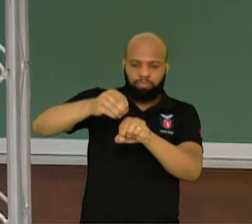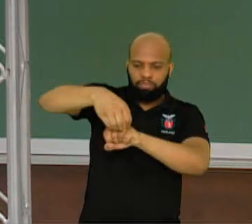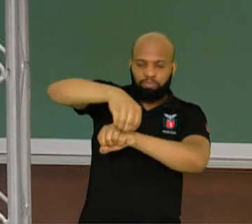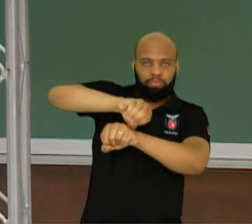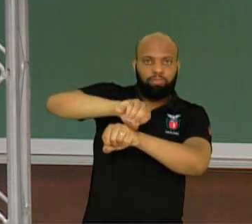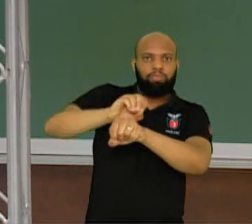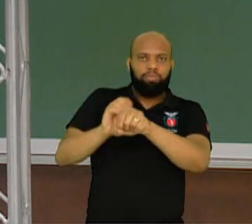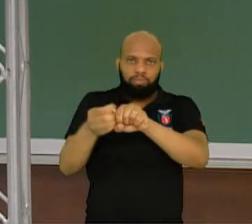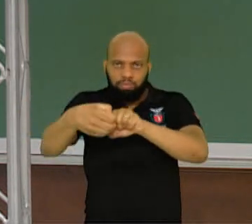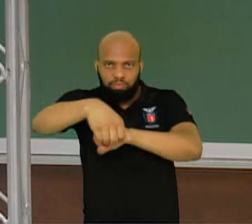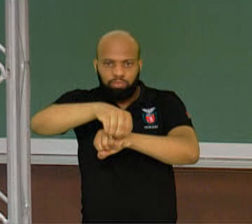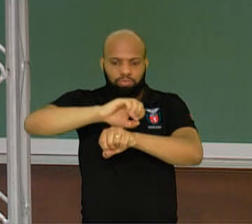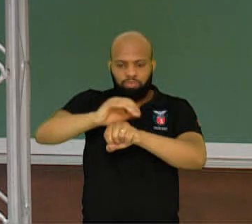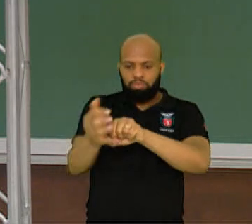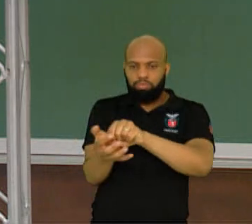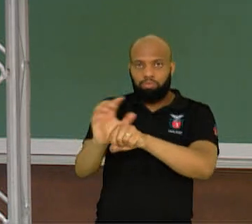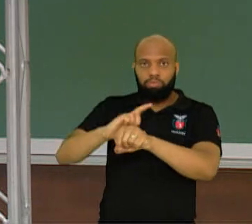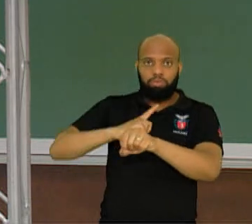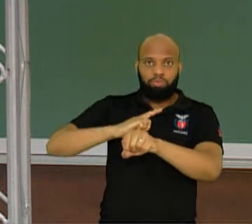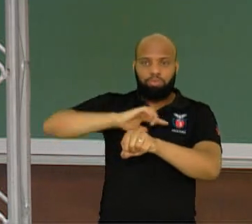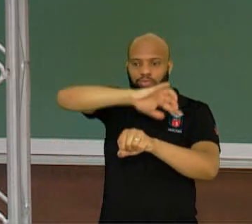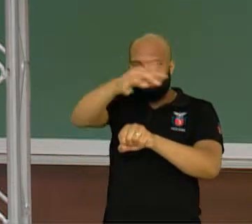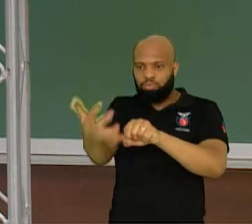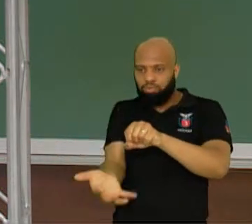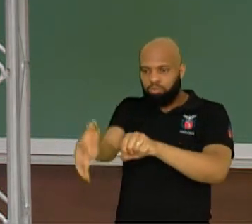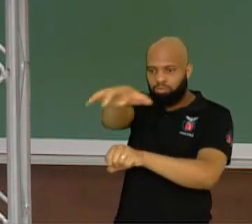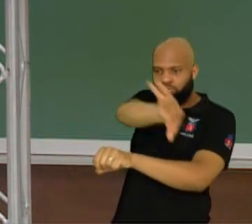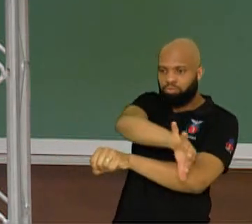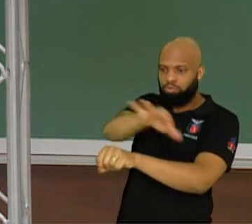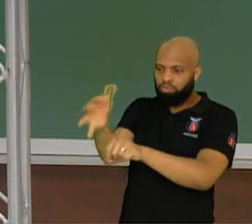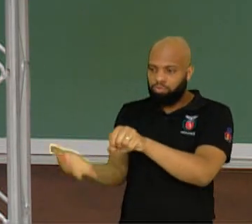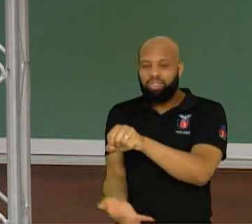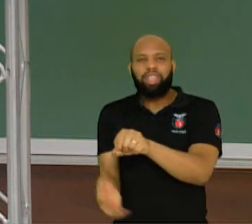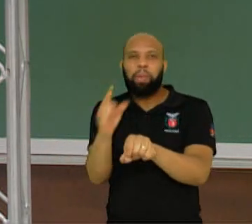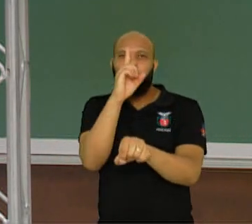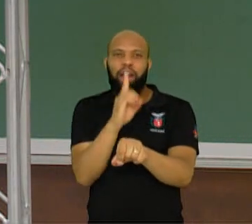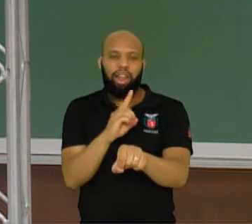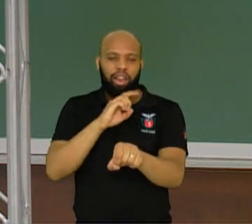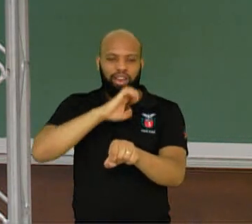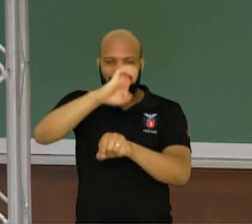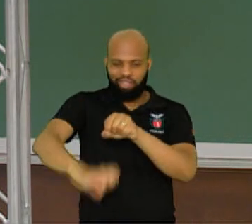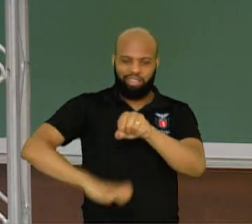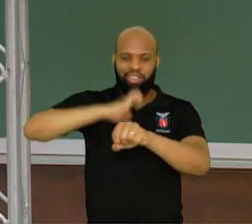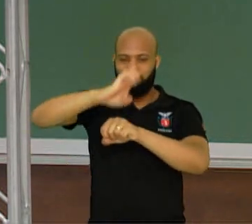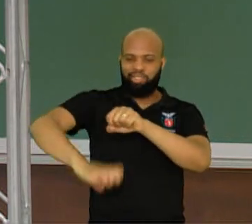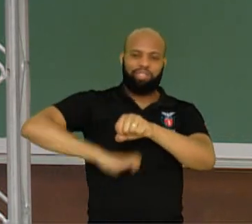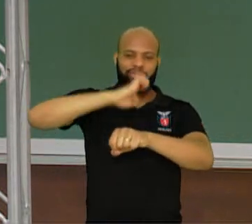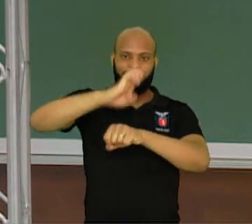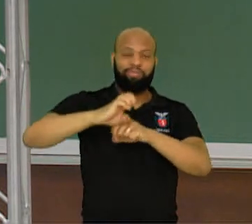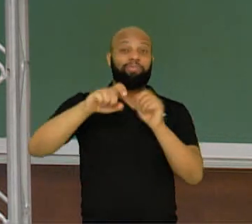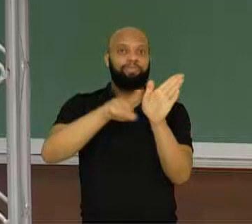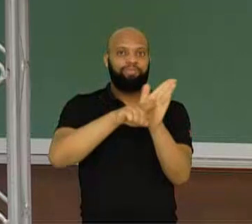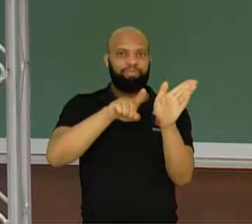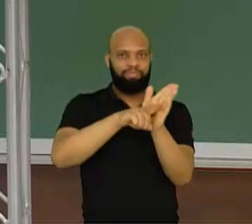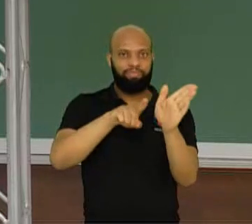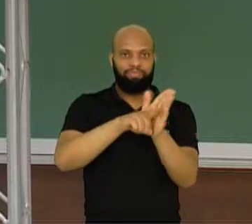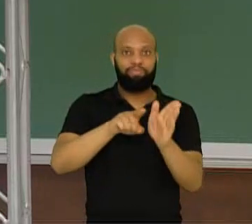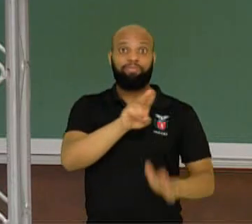tem a carga elétrica negativa. Em amarelinho, olha o menos, o sinal negativo, que são